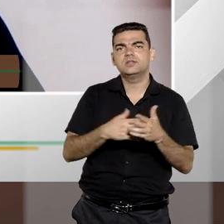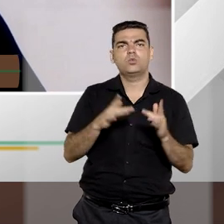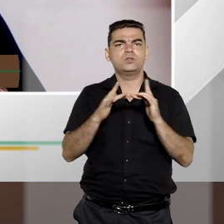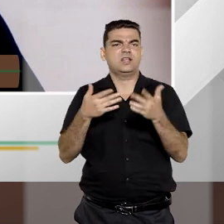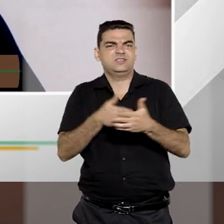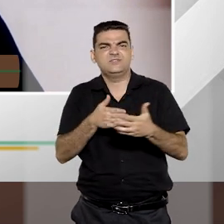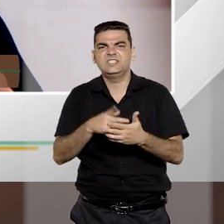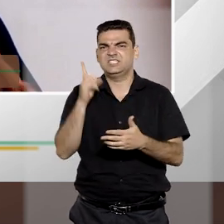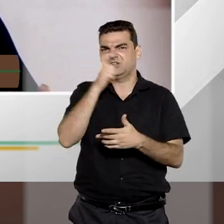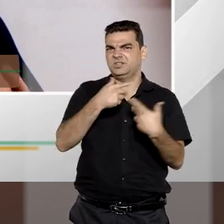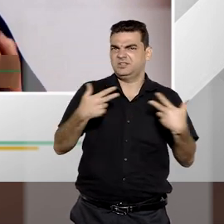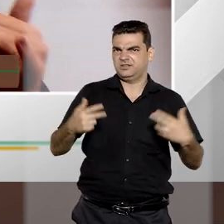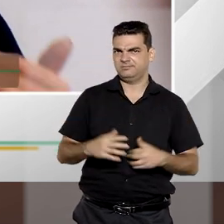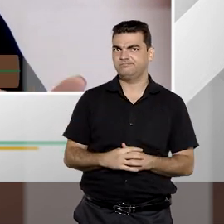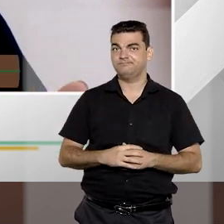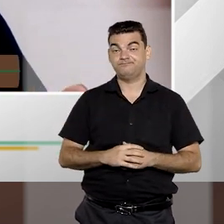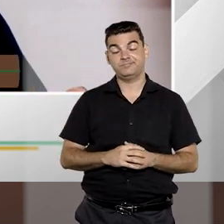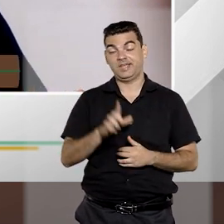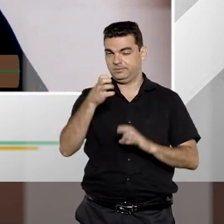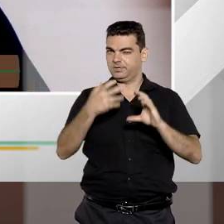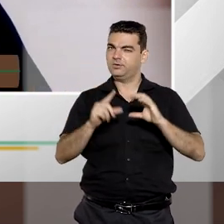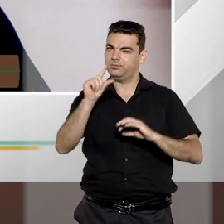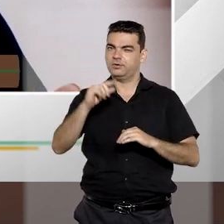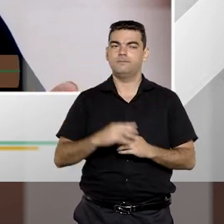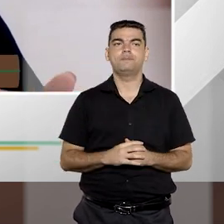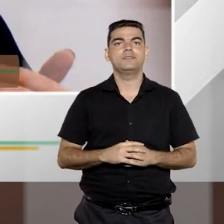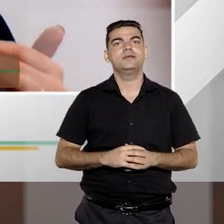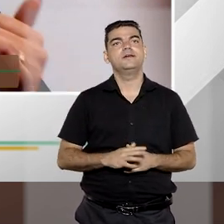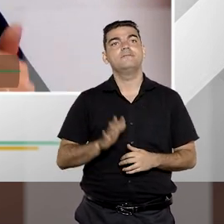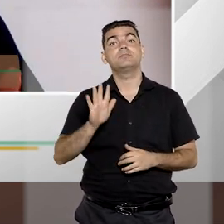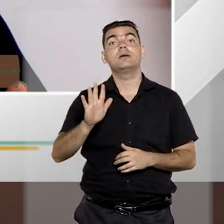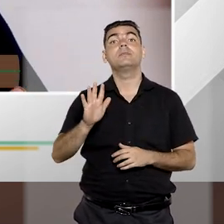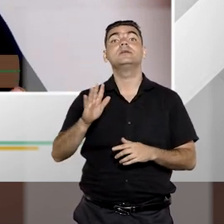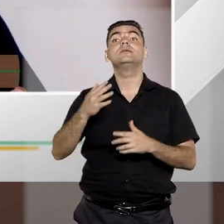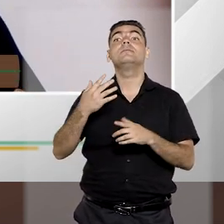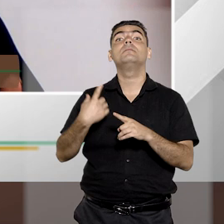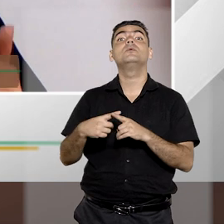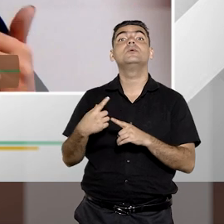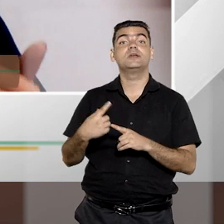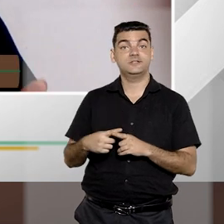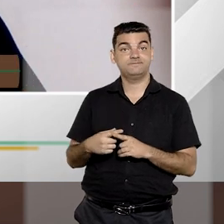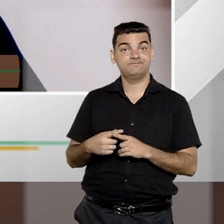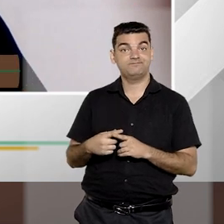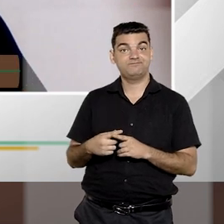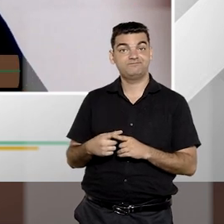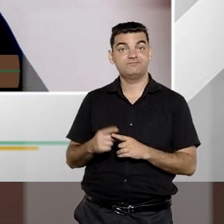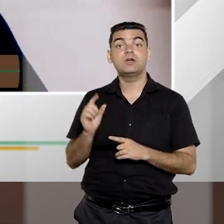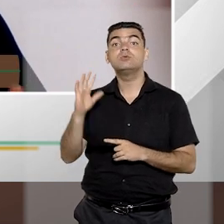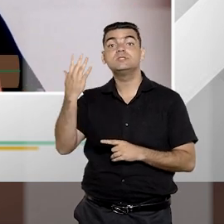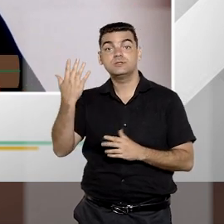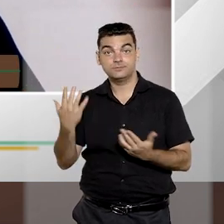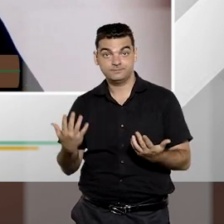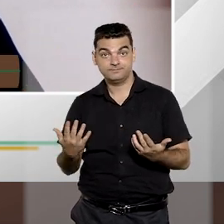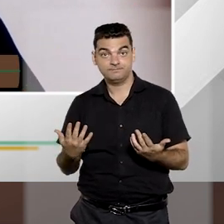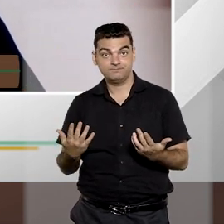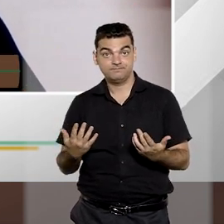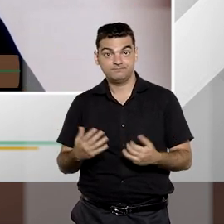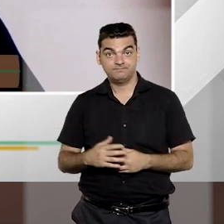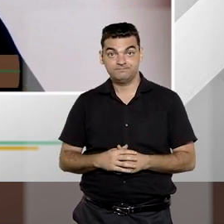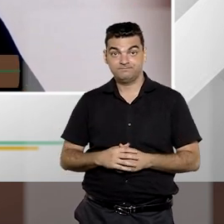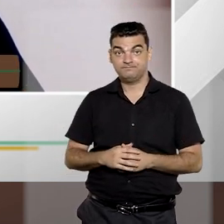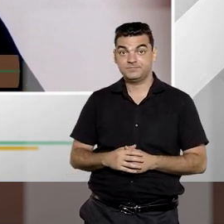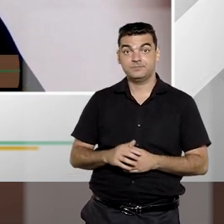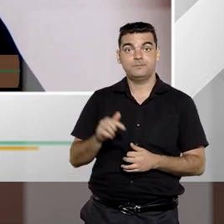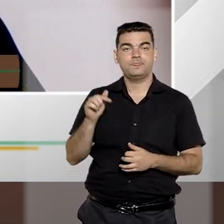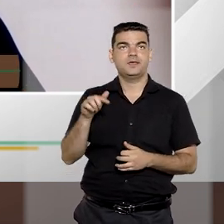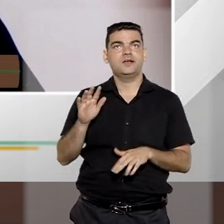barreiras, enfim. Ele explica, né? Só que aí vem, por quê? Por que que isso aconteceu? É muito simples, na verdade